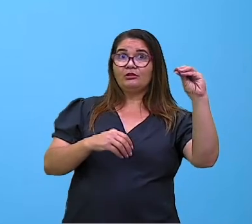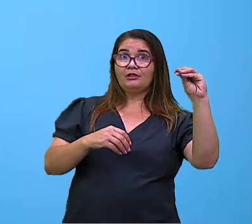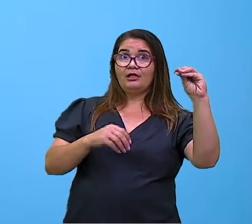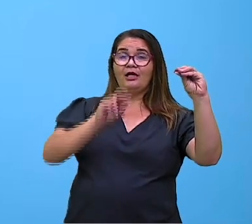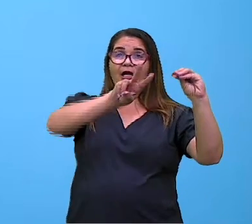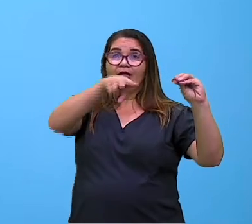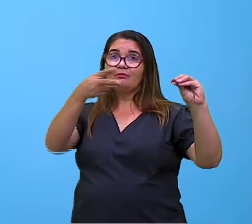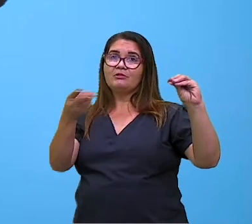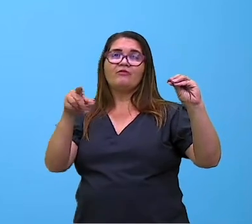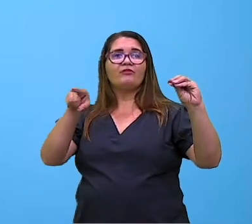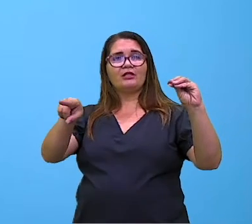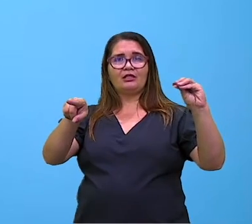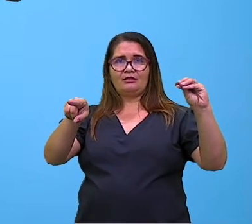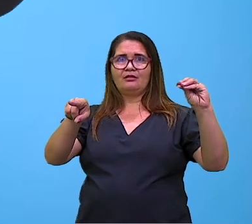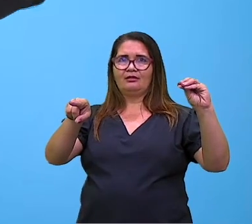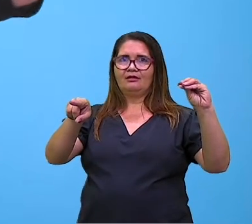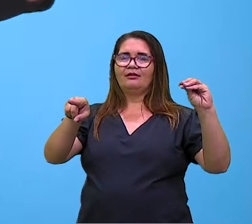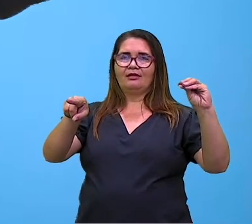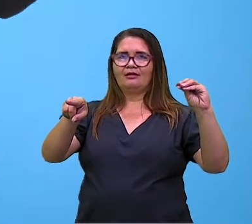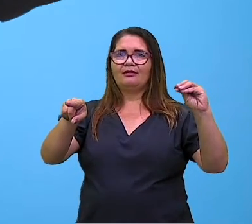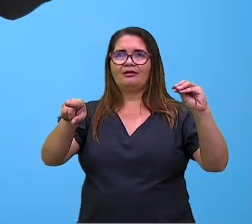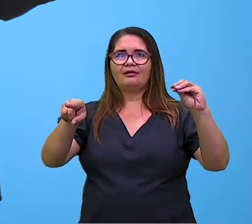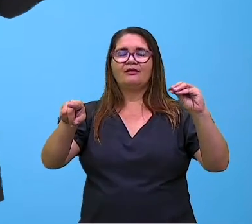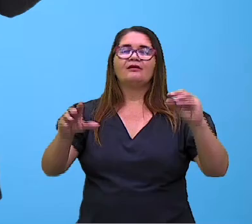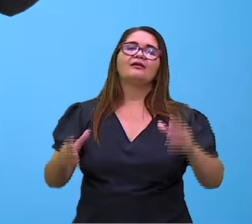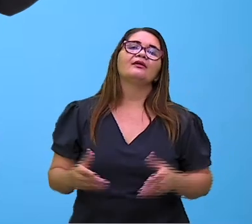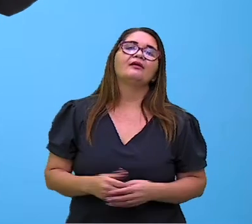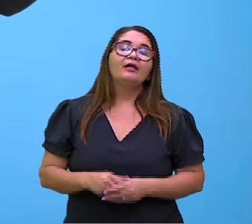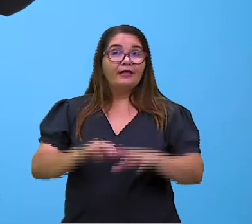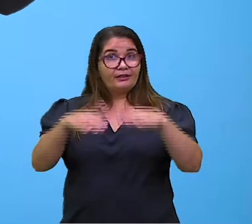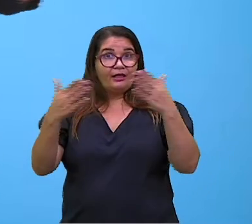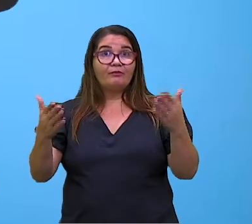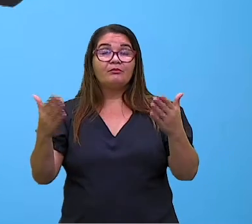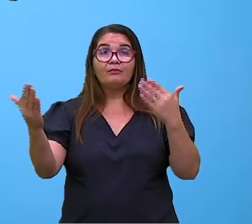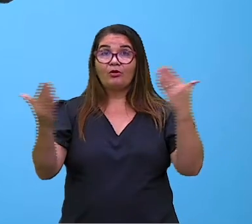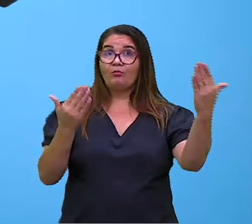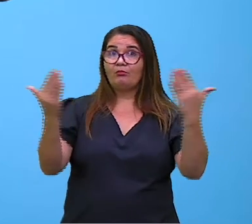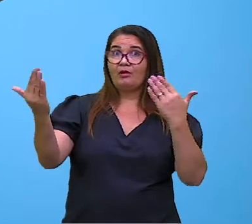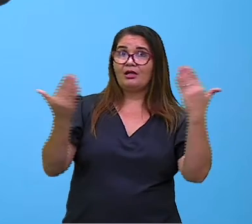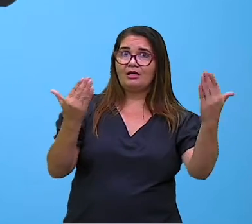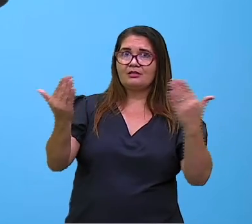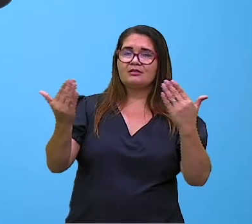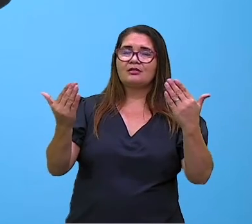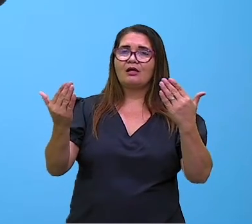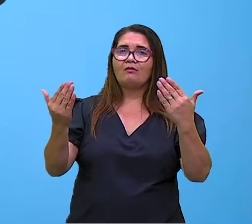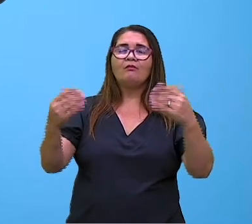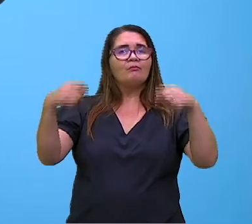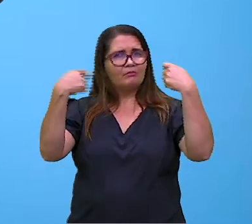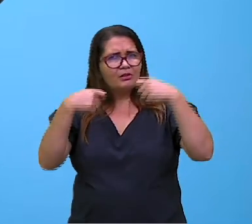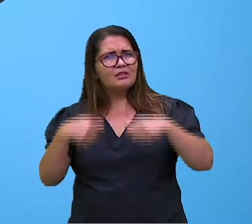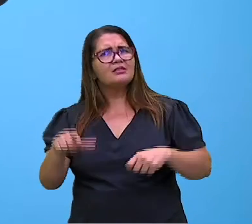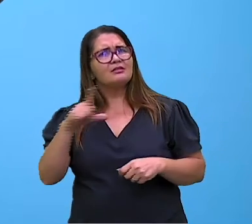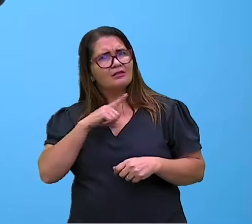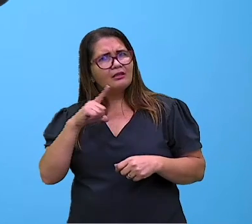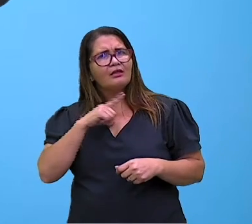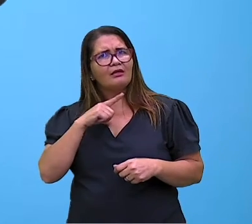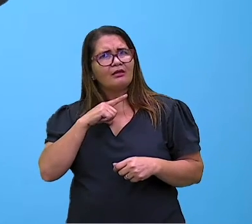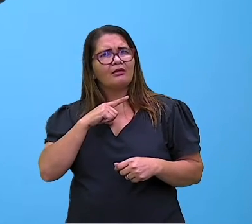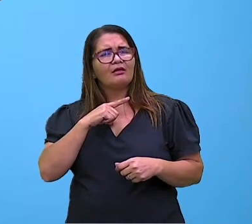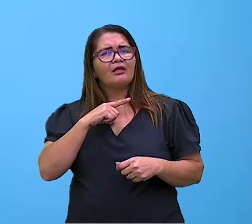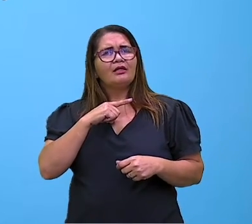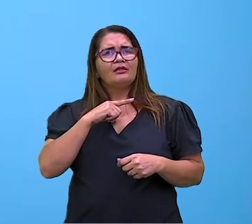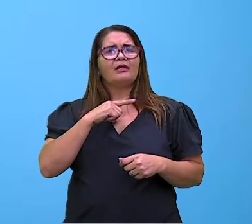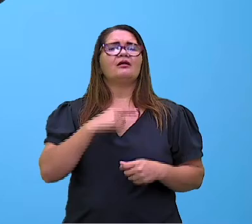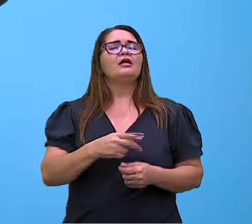seu texto em português com aquilo que você está escrevendo na língua inglesa. Observe que todas as vezes que você fizer